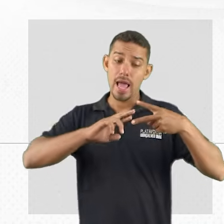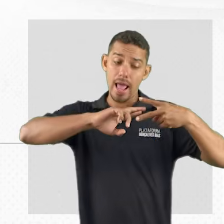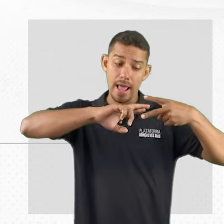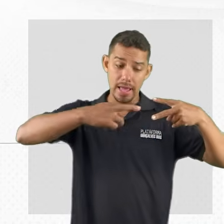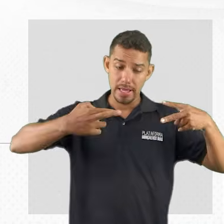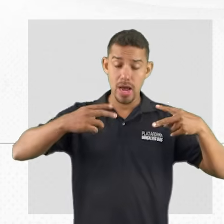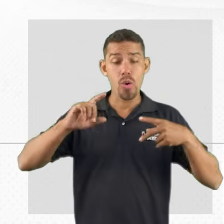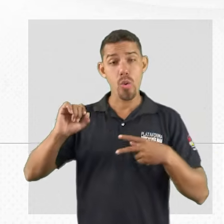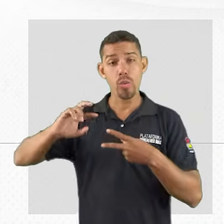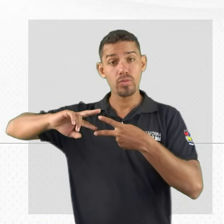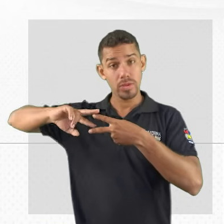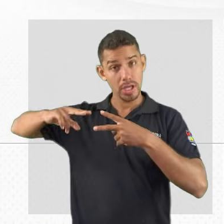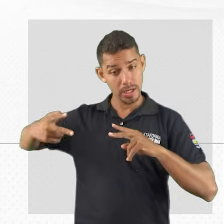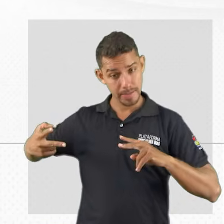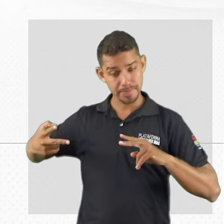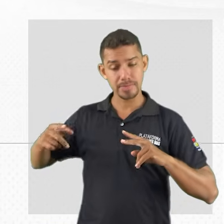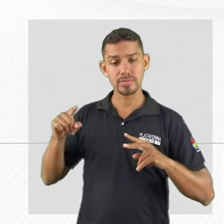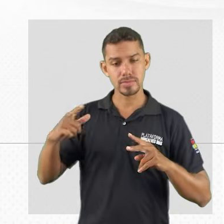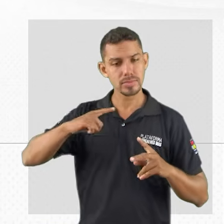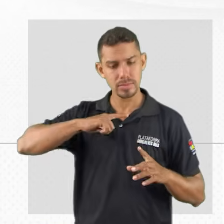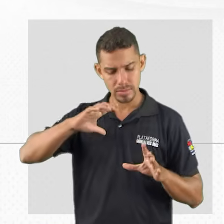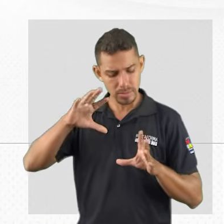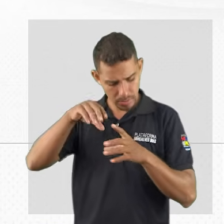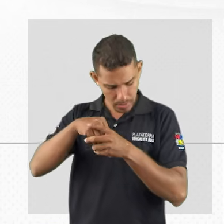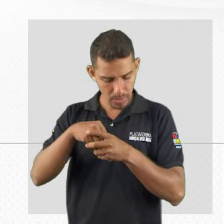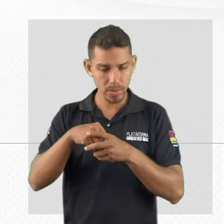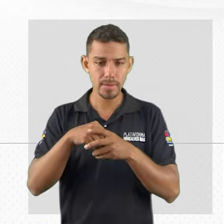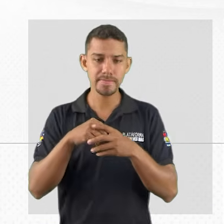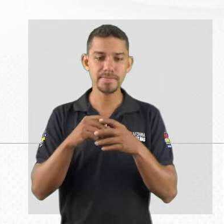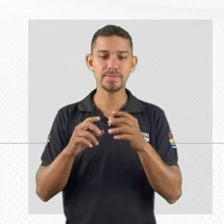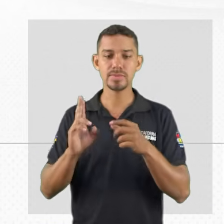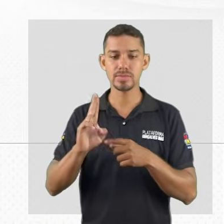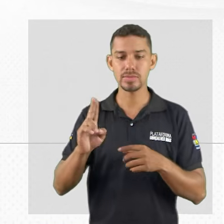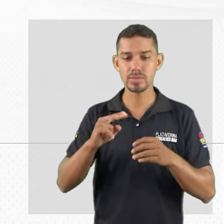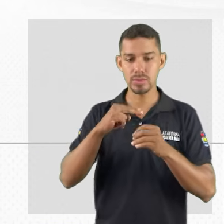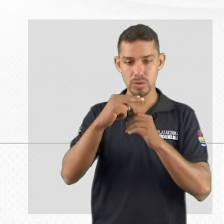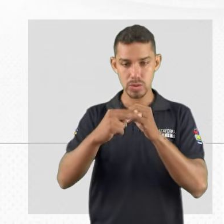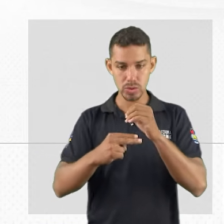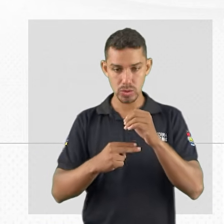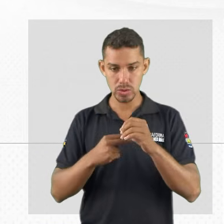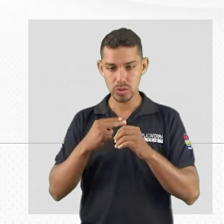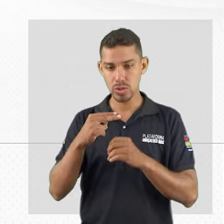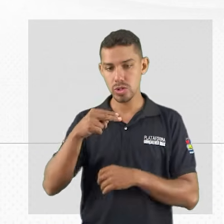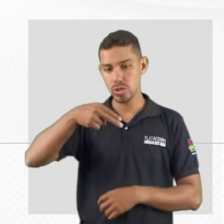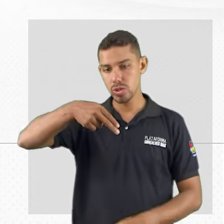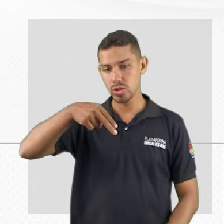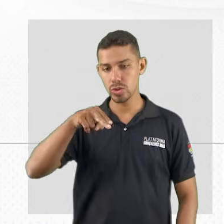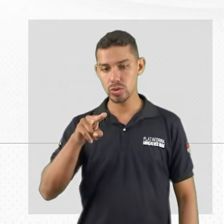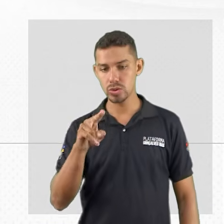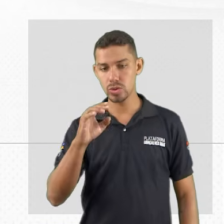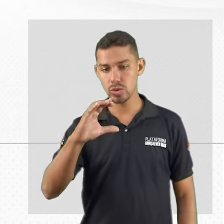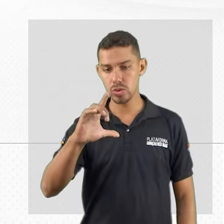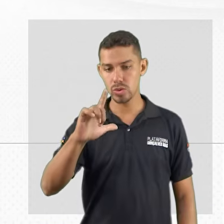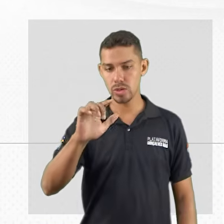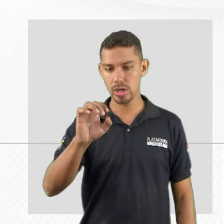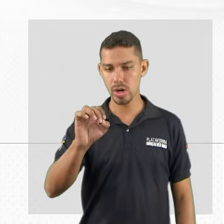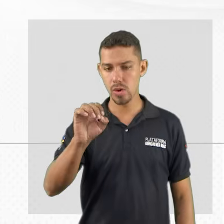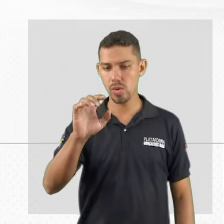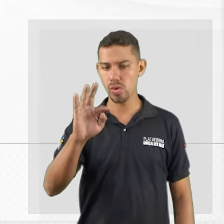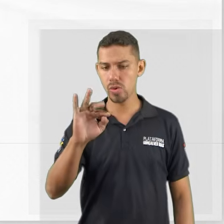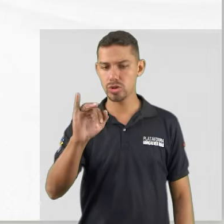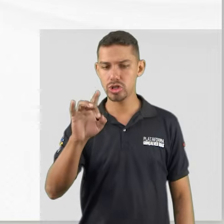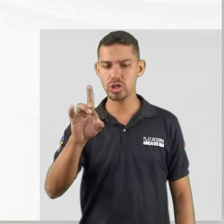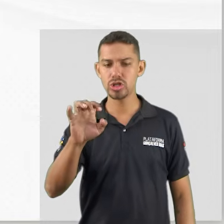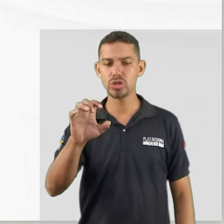ou um DNA, ele é formado por uma estrutura que a gente chama aqui, de nucleotídeo, como vocês podem ver no nosso slide, tá?